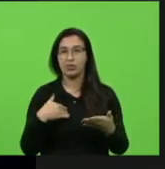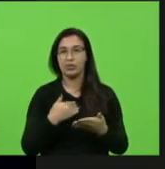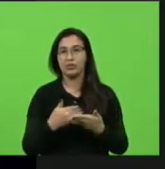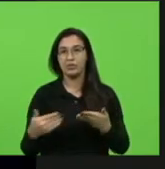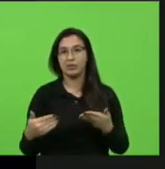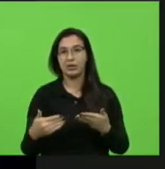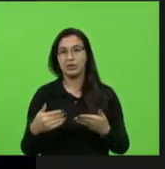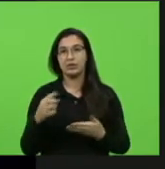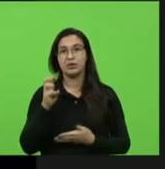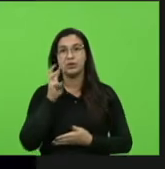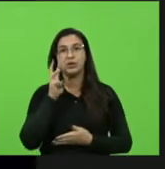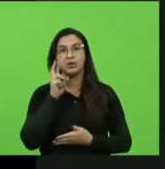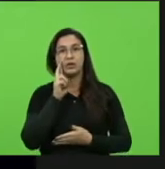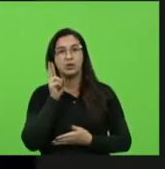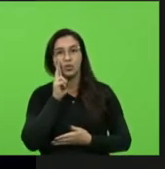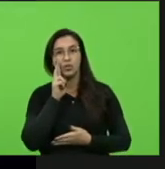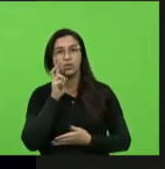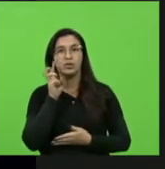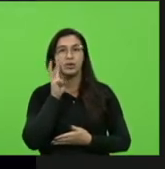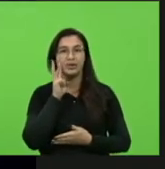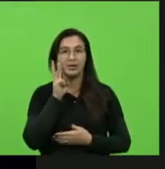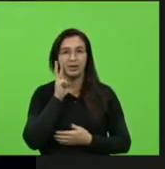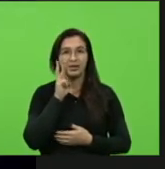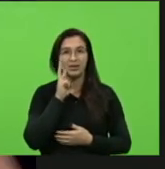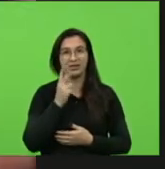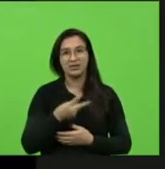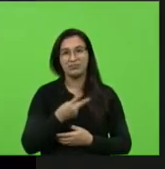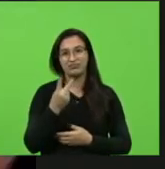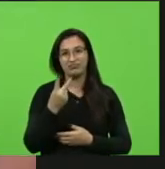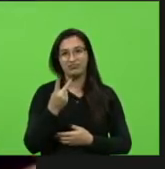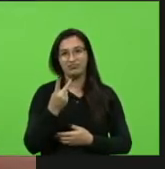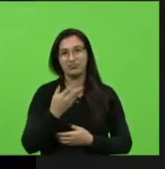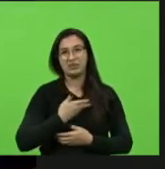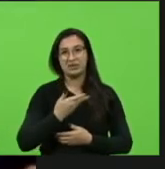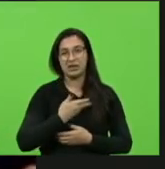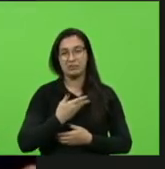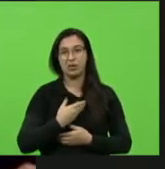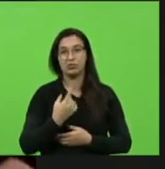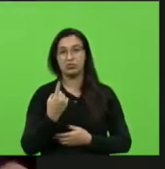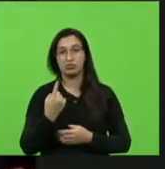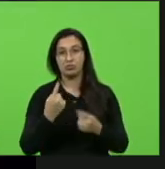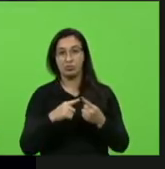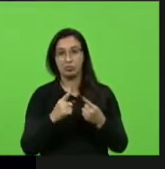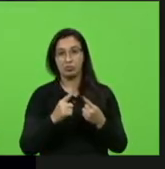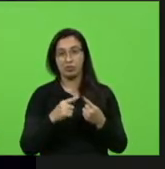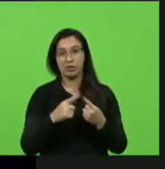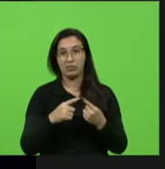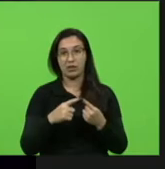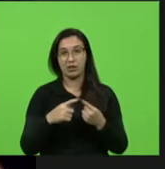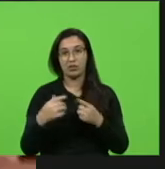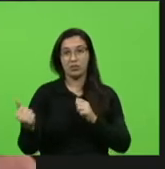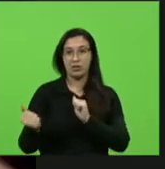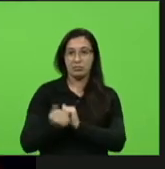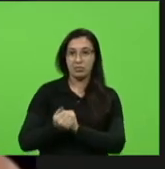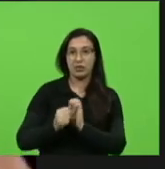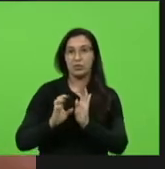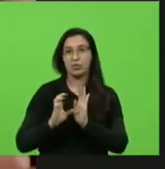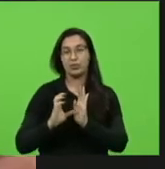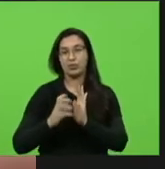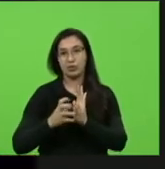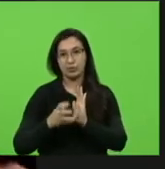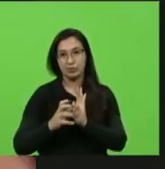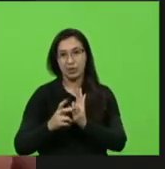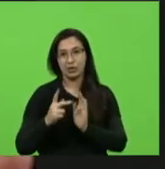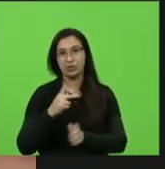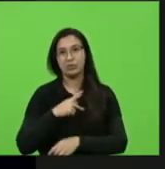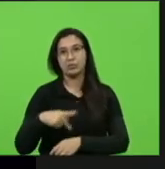a terça-feira, perdi dois grandes amigos. Um, meu companheiro partidário, presidente do meu partido,